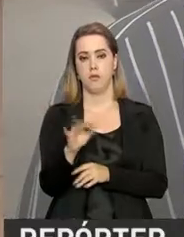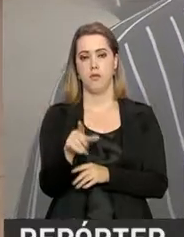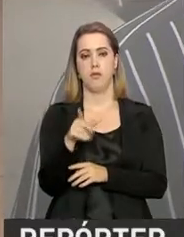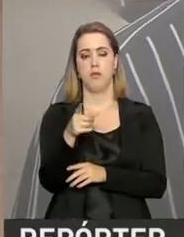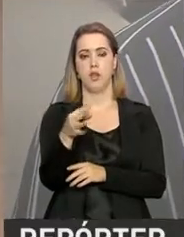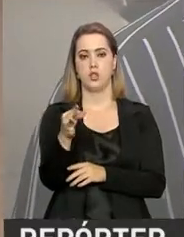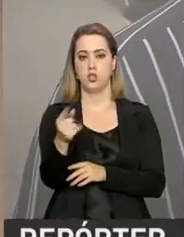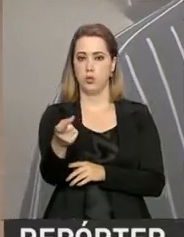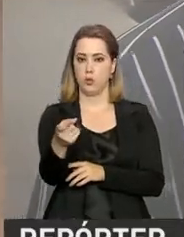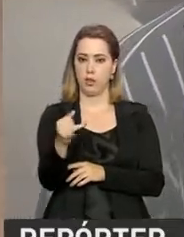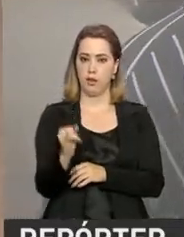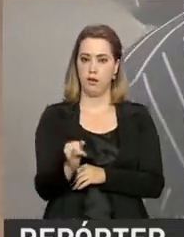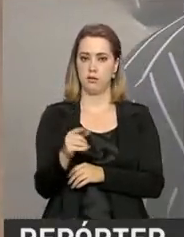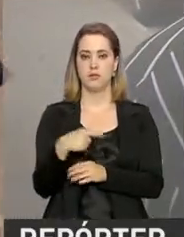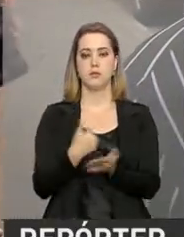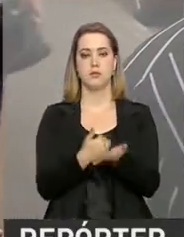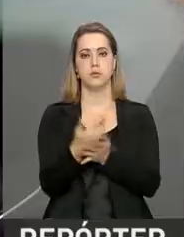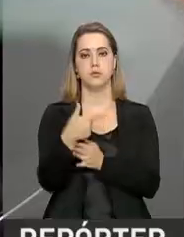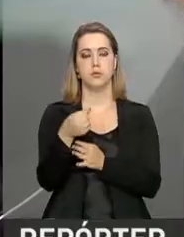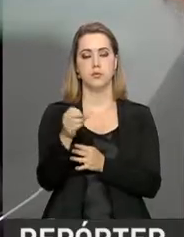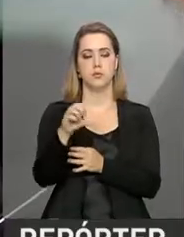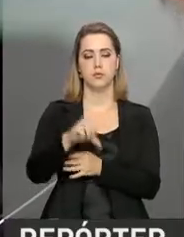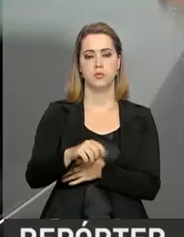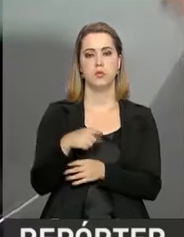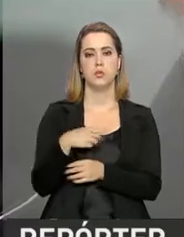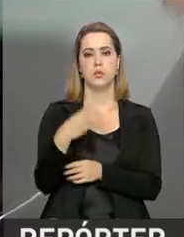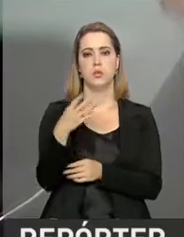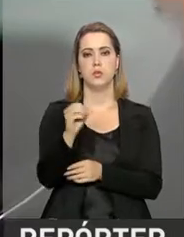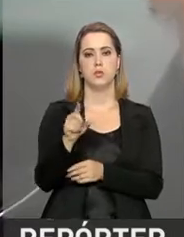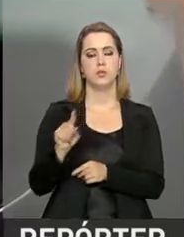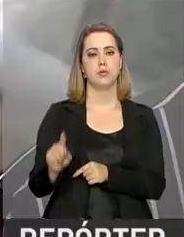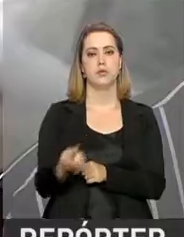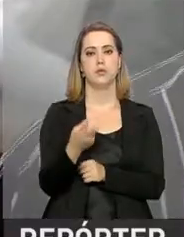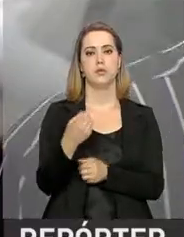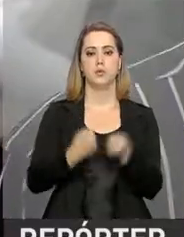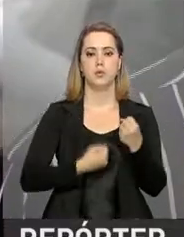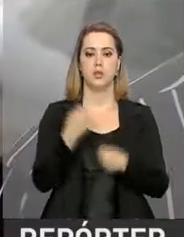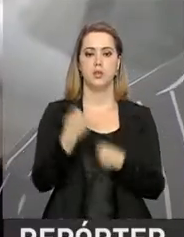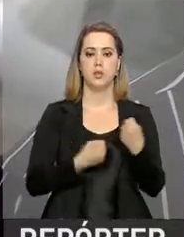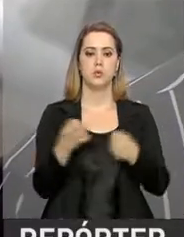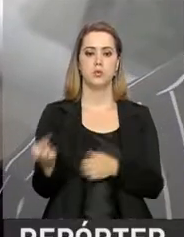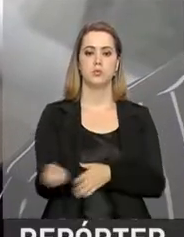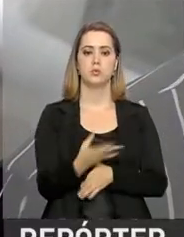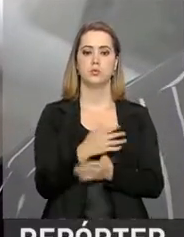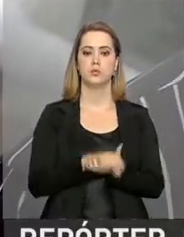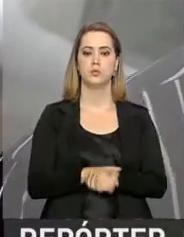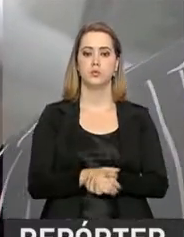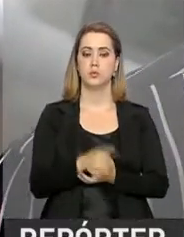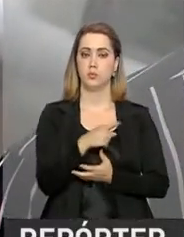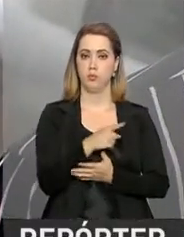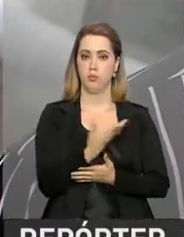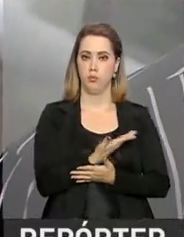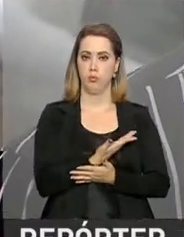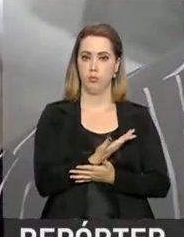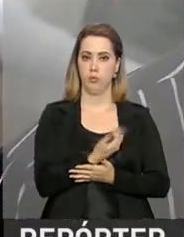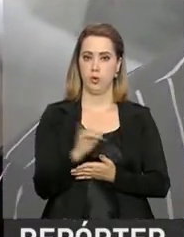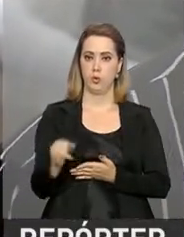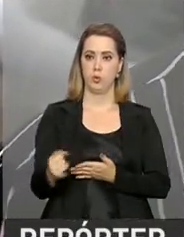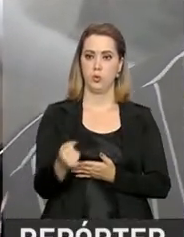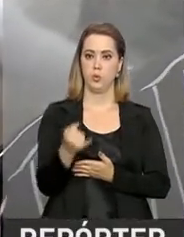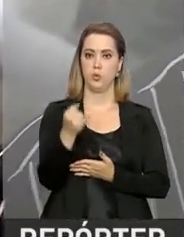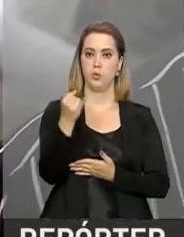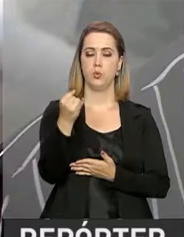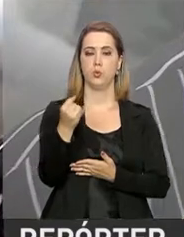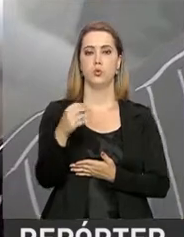que existe desde 2009 e já financiou quase 30 mil veículos o juro particular e seriam os